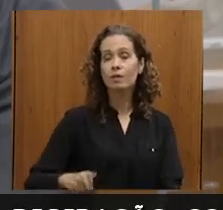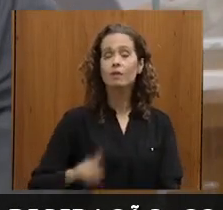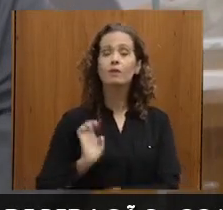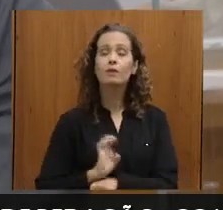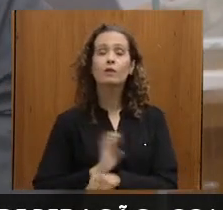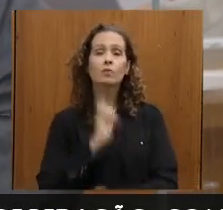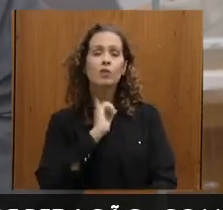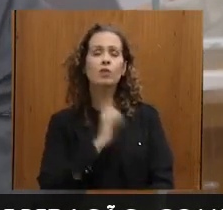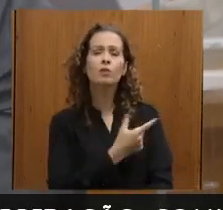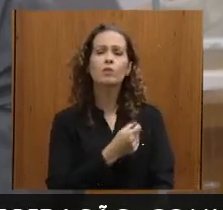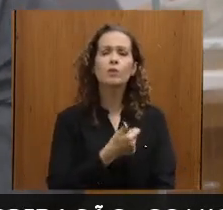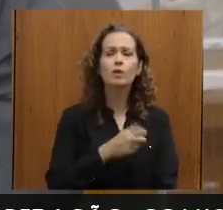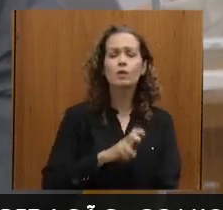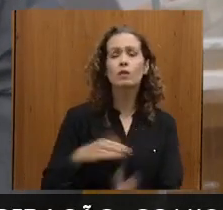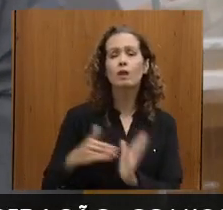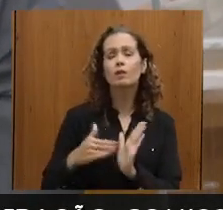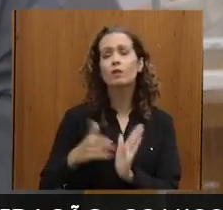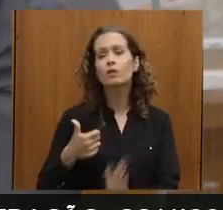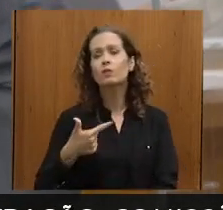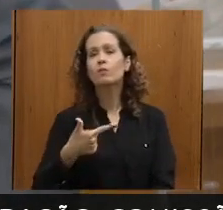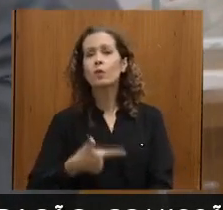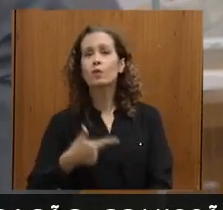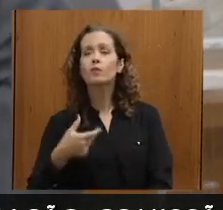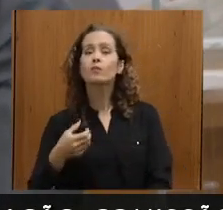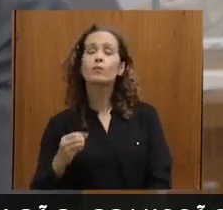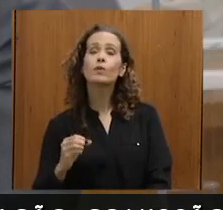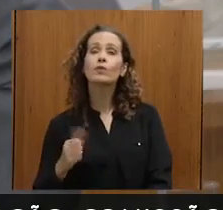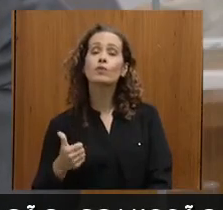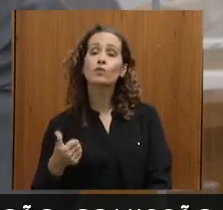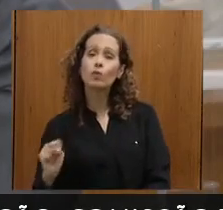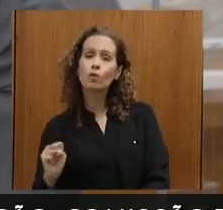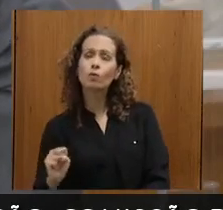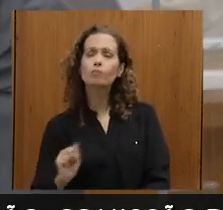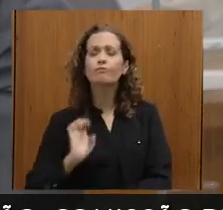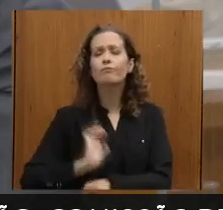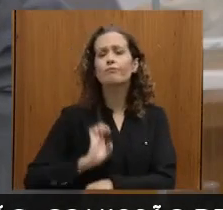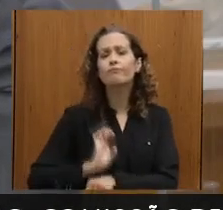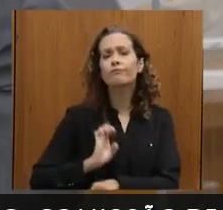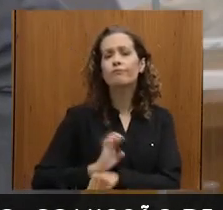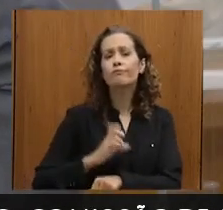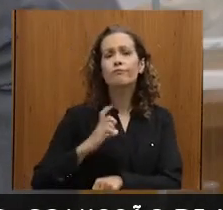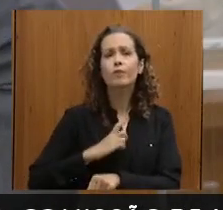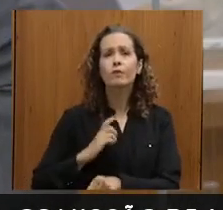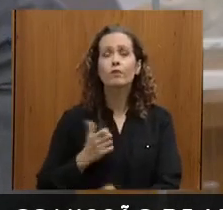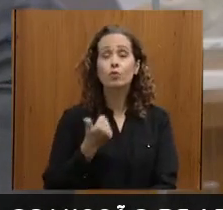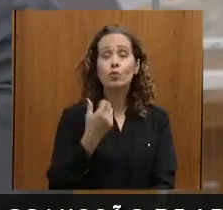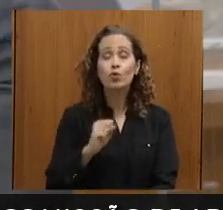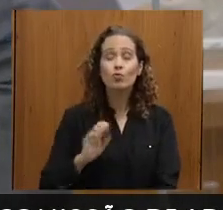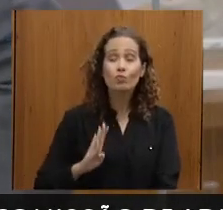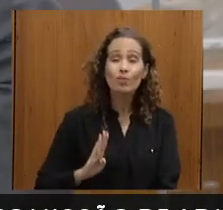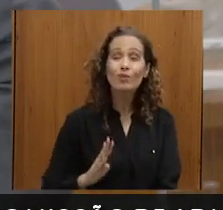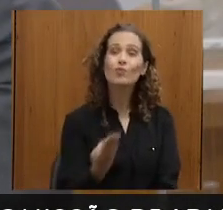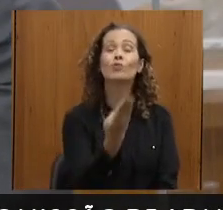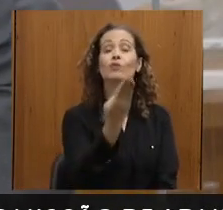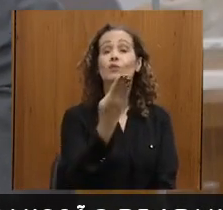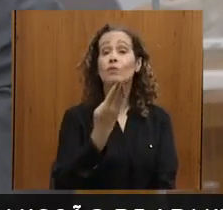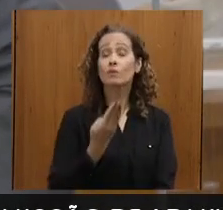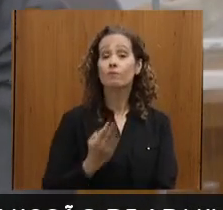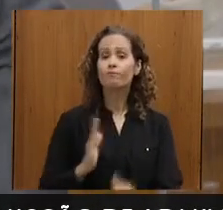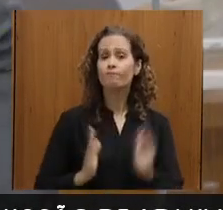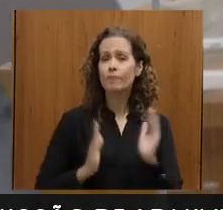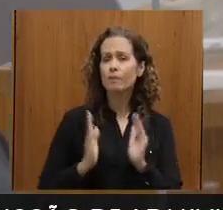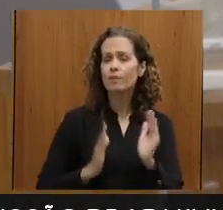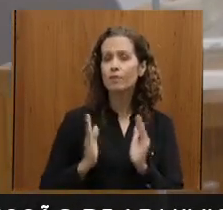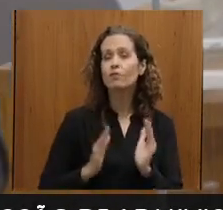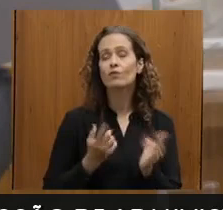2015 e 2018, o Estado de Minas Gerais atraiu 18 bilhões de reais de investimento. Nós estamos falando hoje de 190